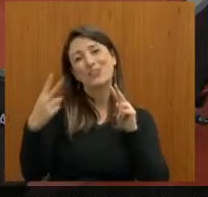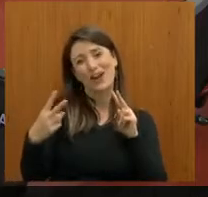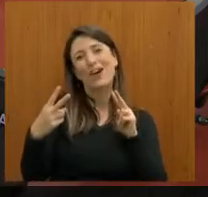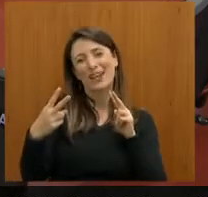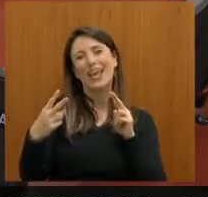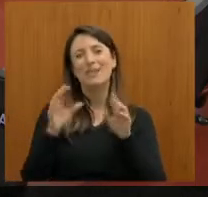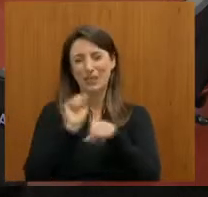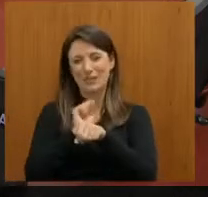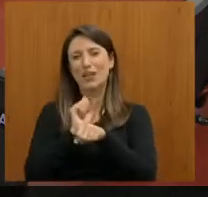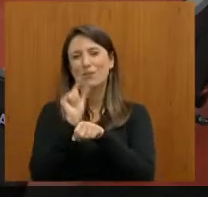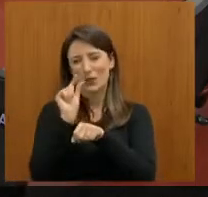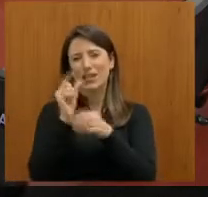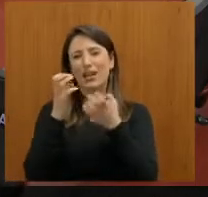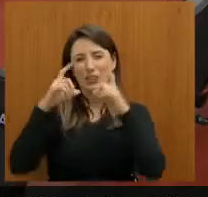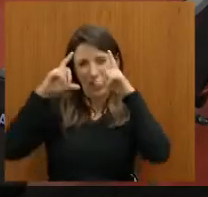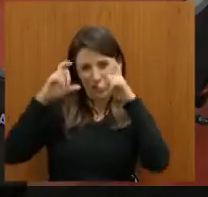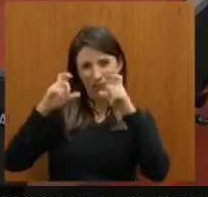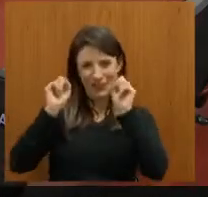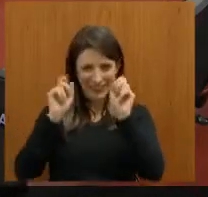Minas só um minutinho